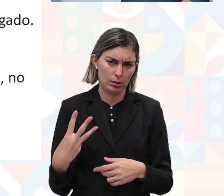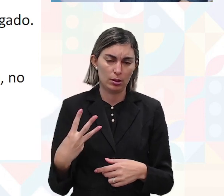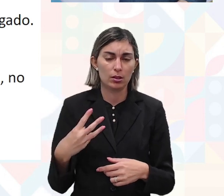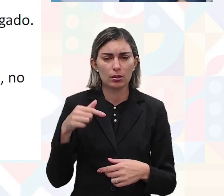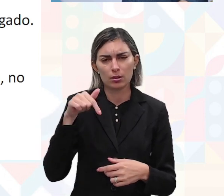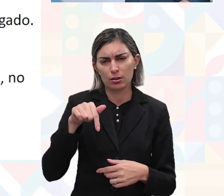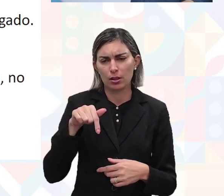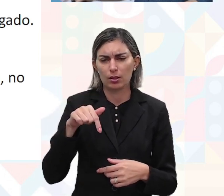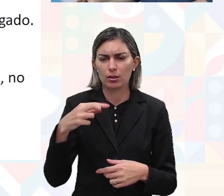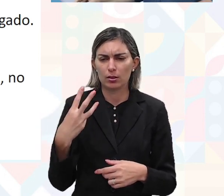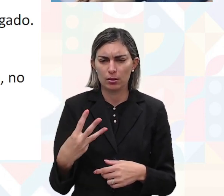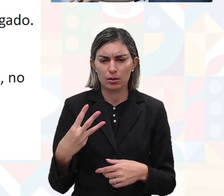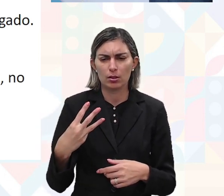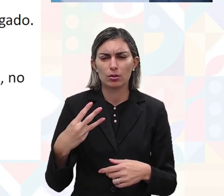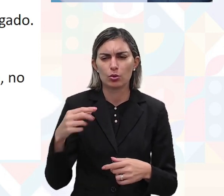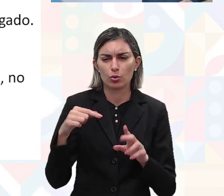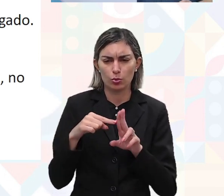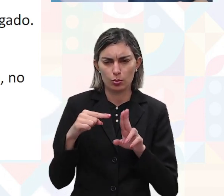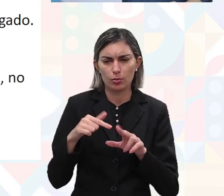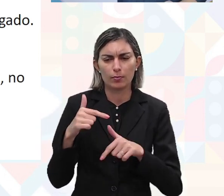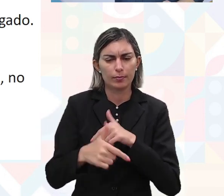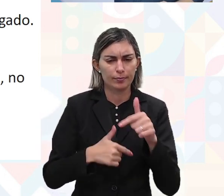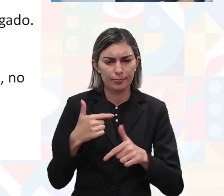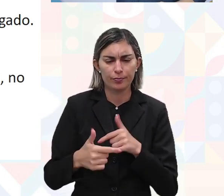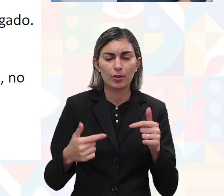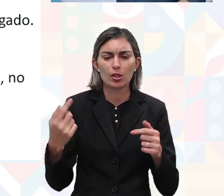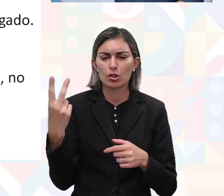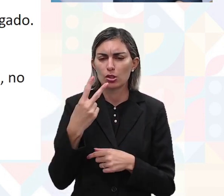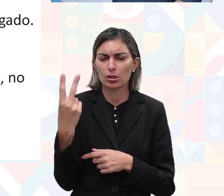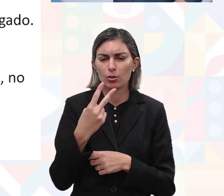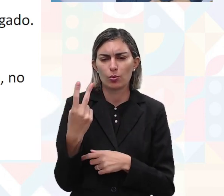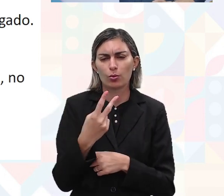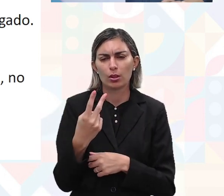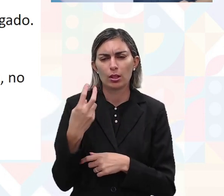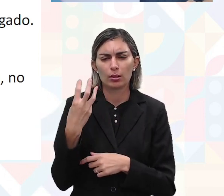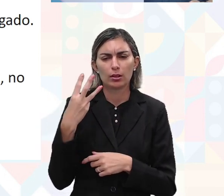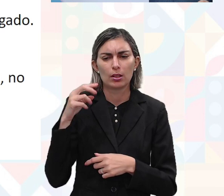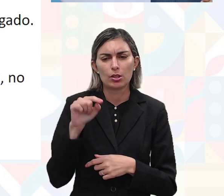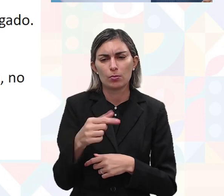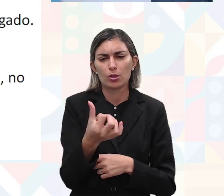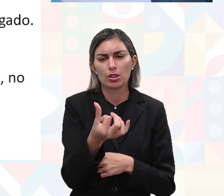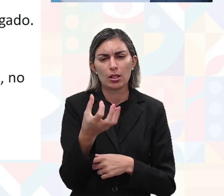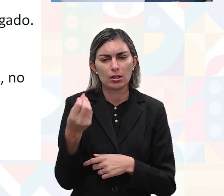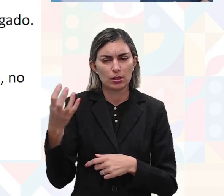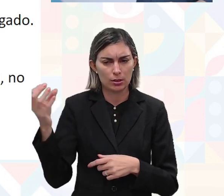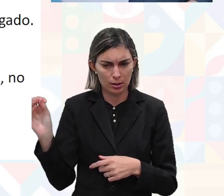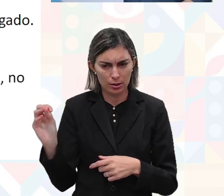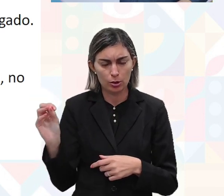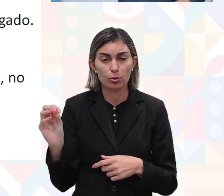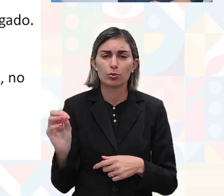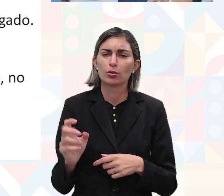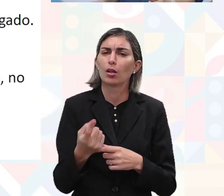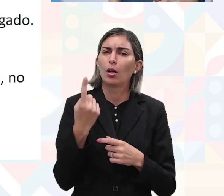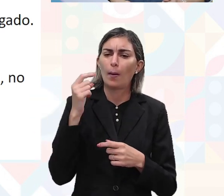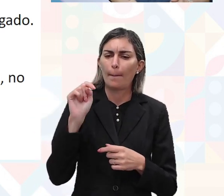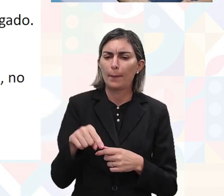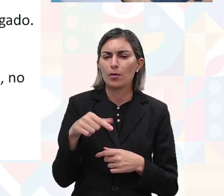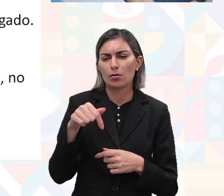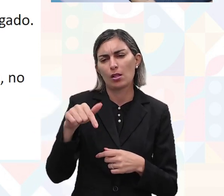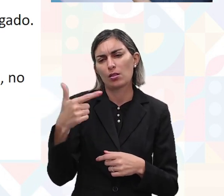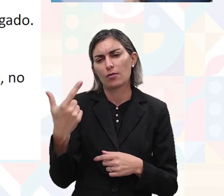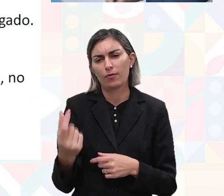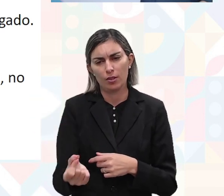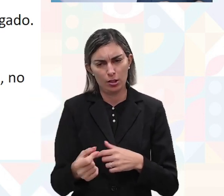1,4373 unidades por empregado. No segundo período, eu tinha 3.600 produtos acabados e